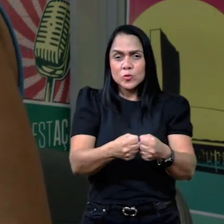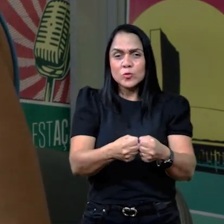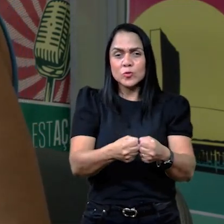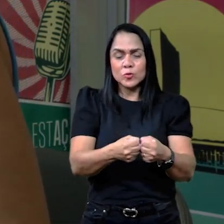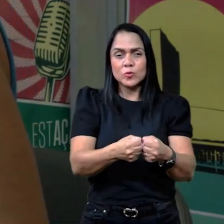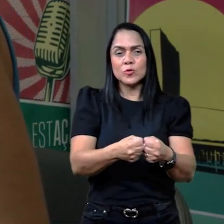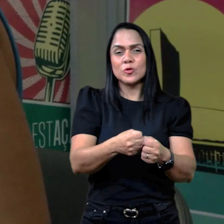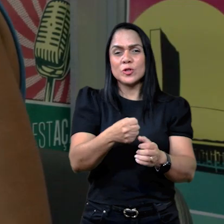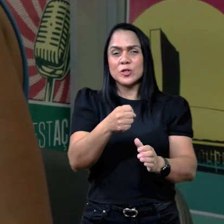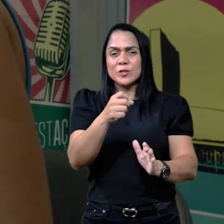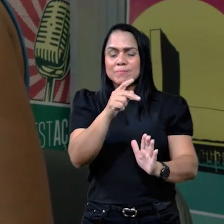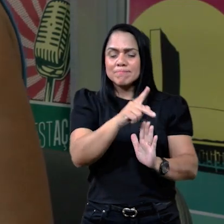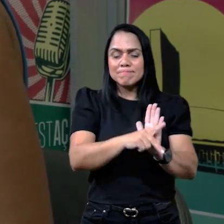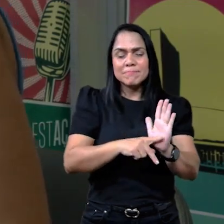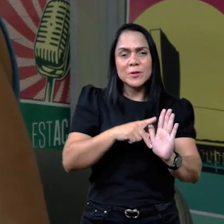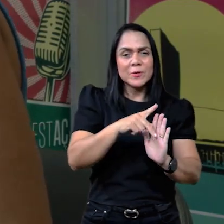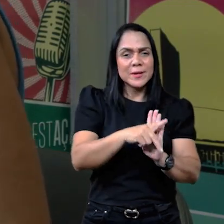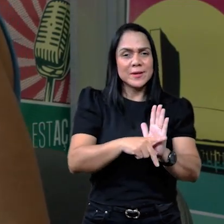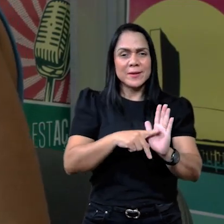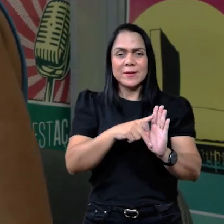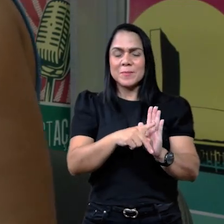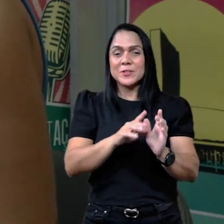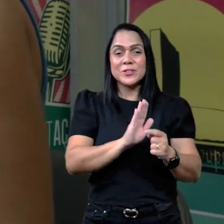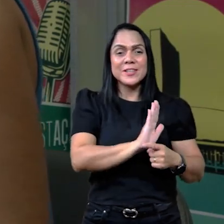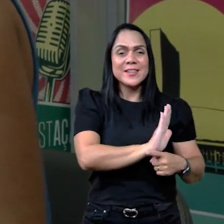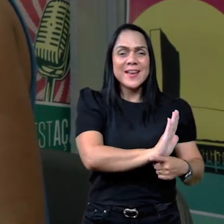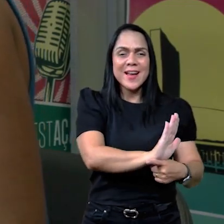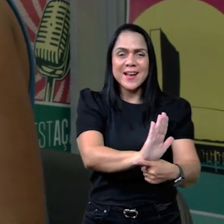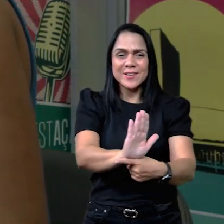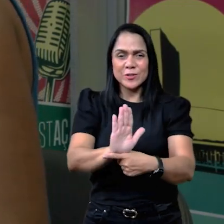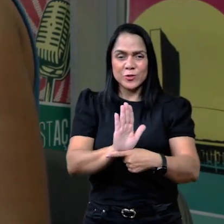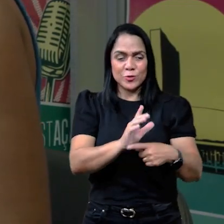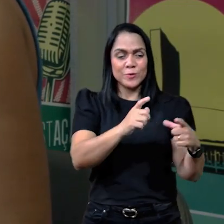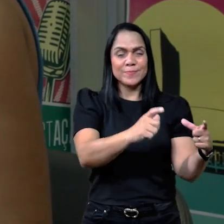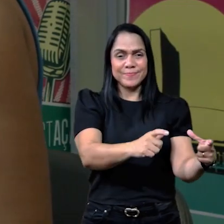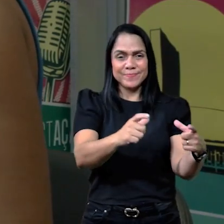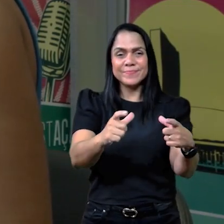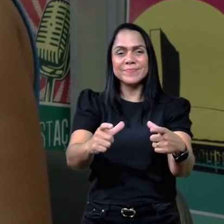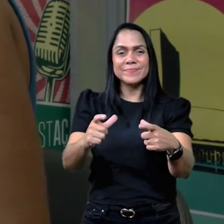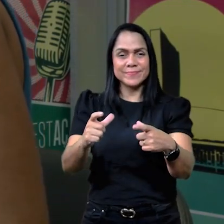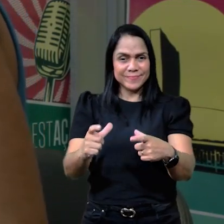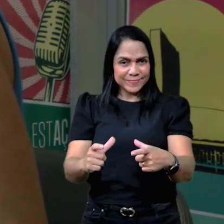de iniciativas e de medidas intersetoriais, né, que vão ali